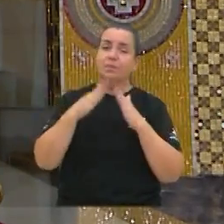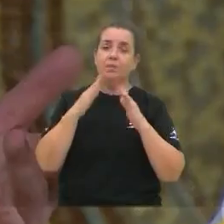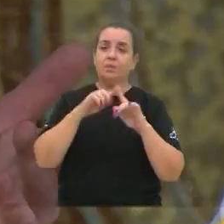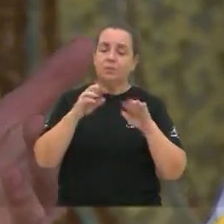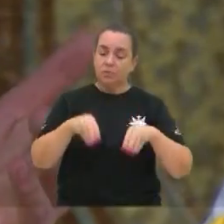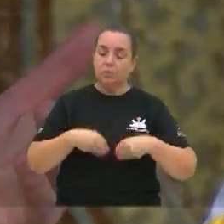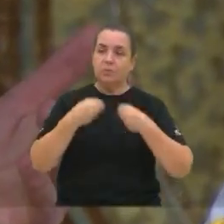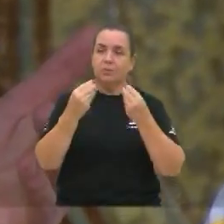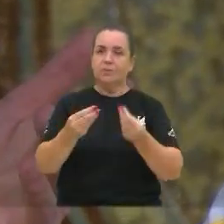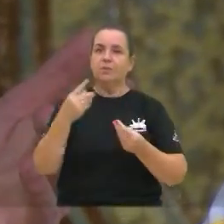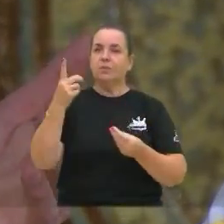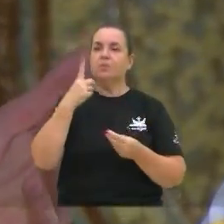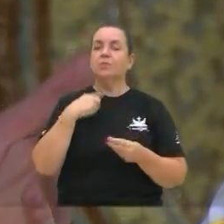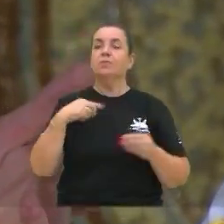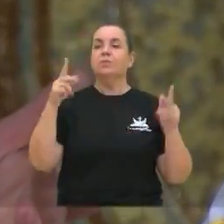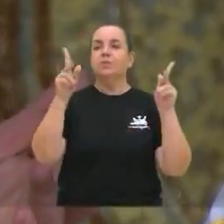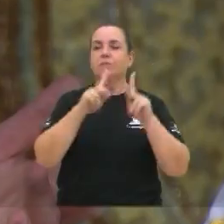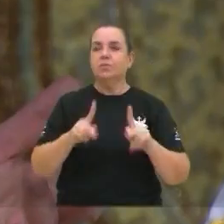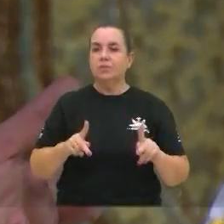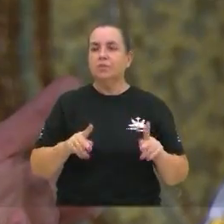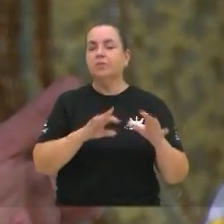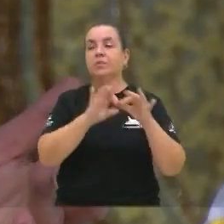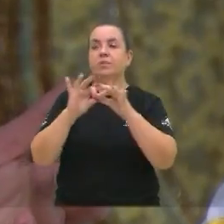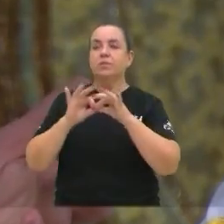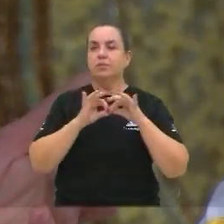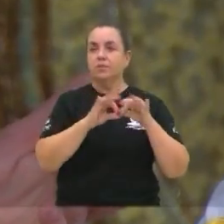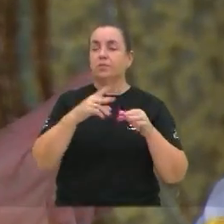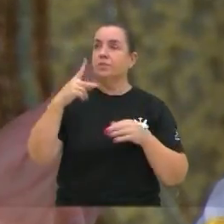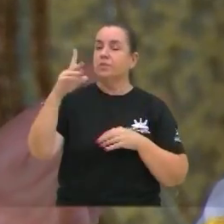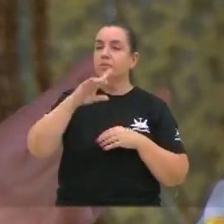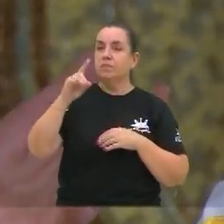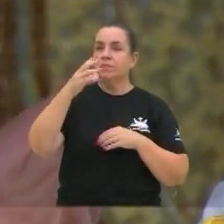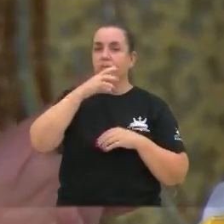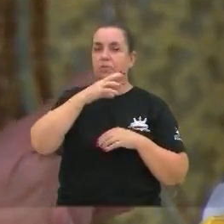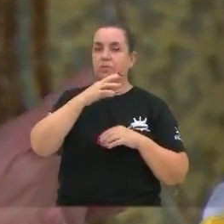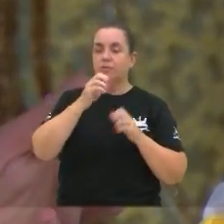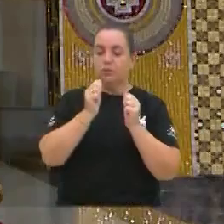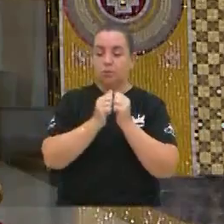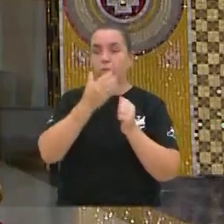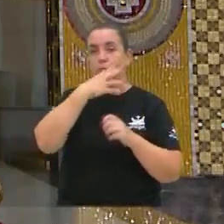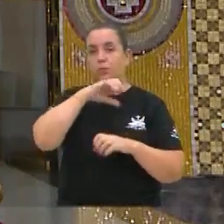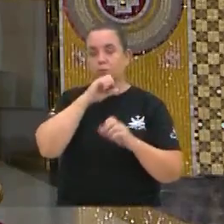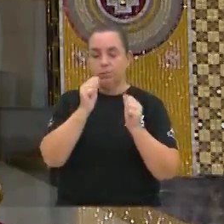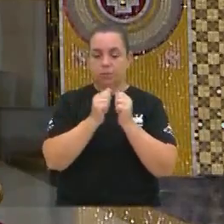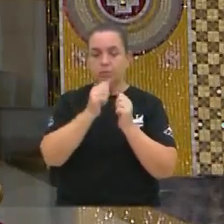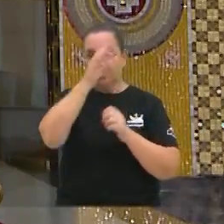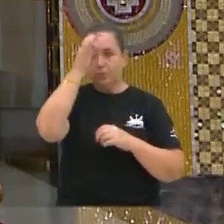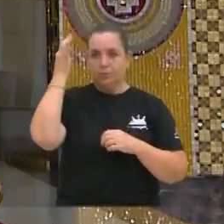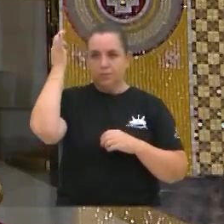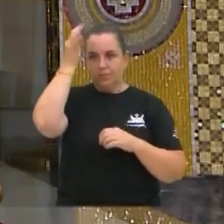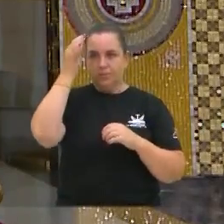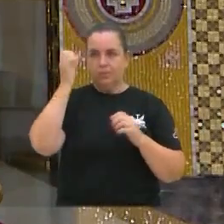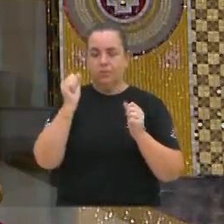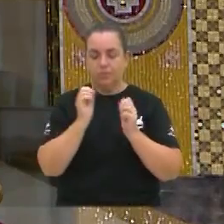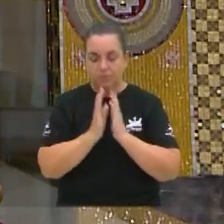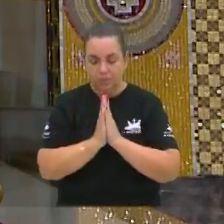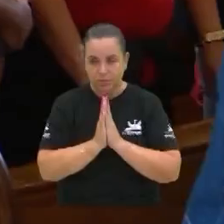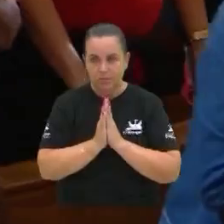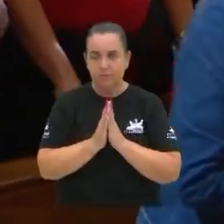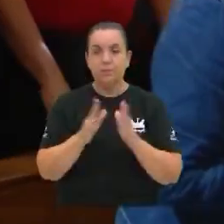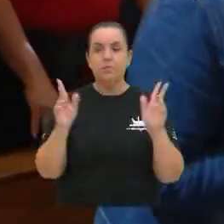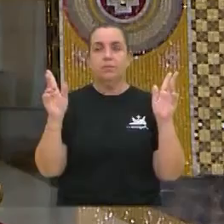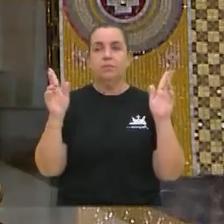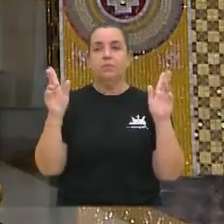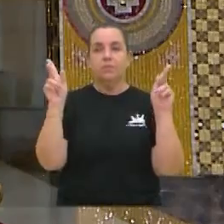a vossa igreja. Dai-lhe, segundo o vosso desejo, a paz e a unidade. Vós que sois Deus com o Pai e o Espírito Santo.